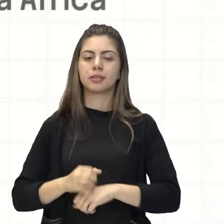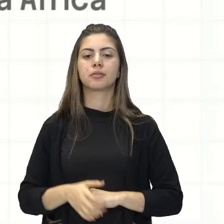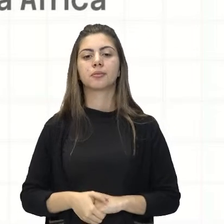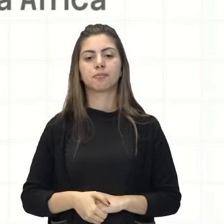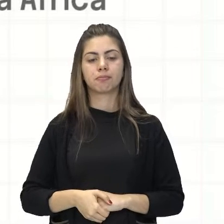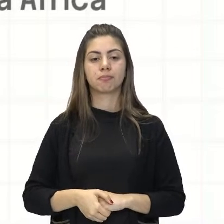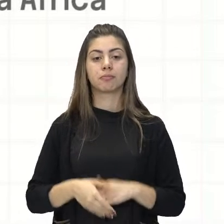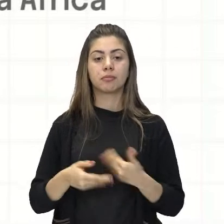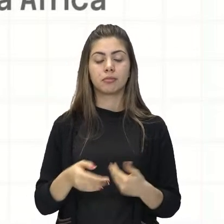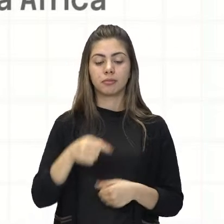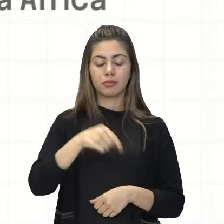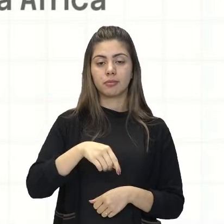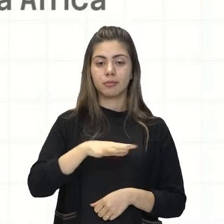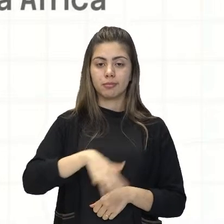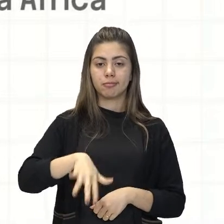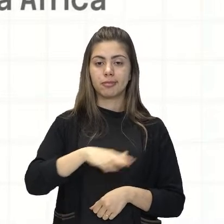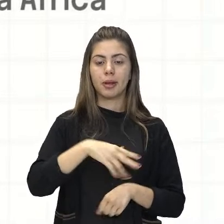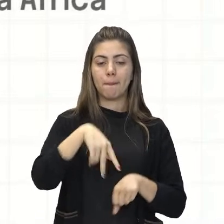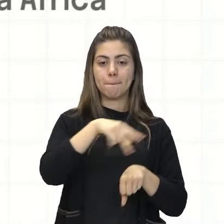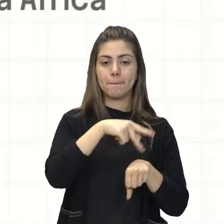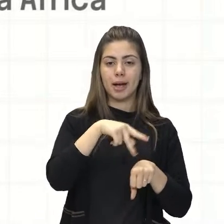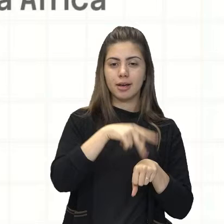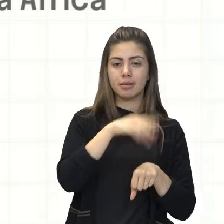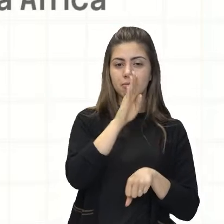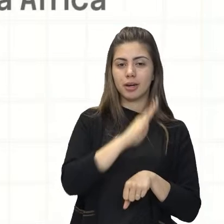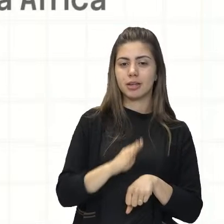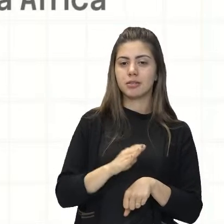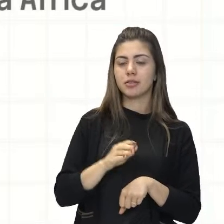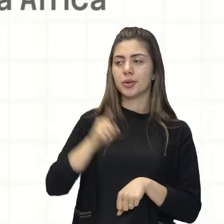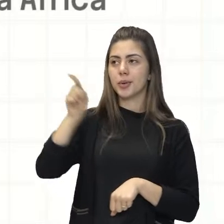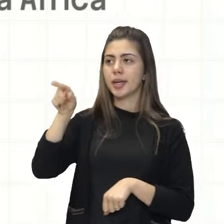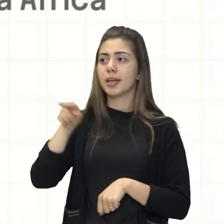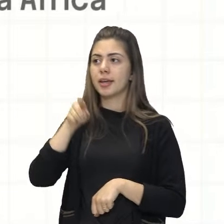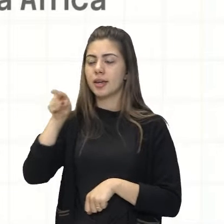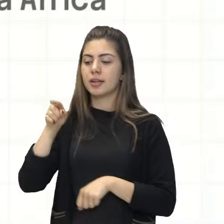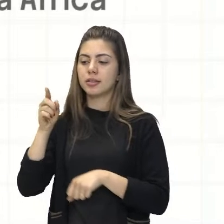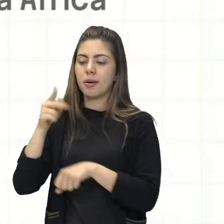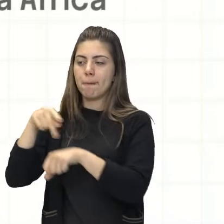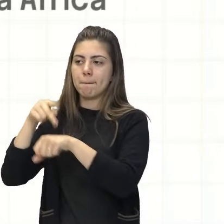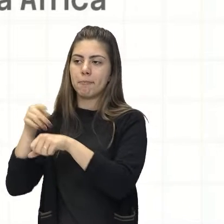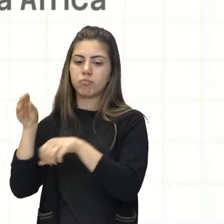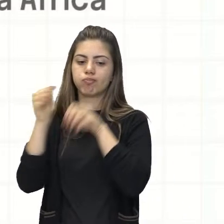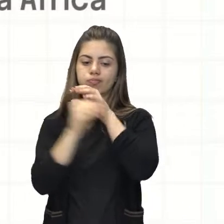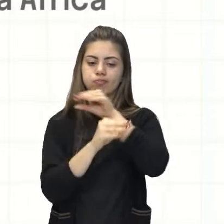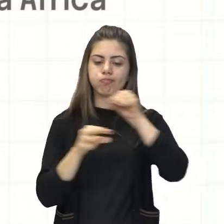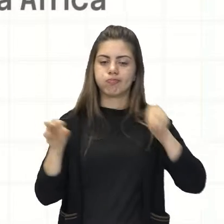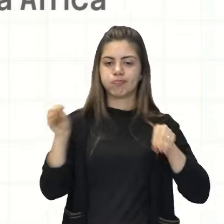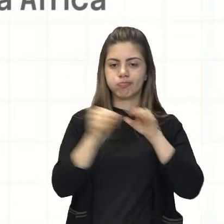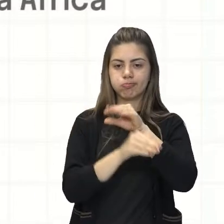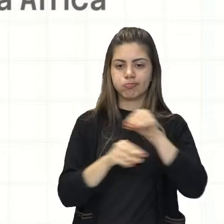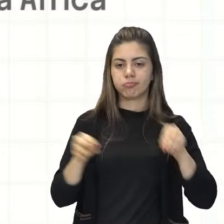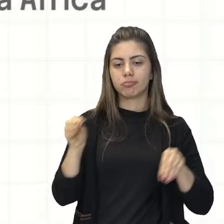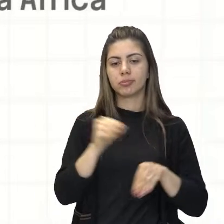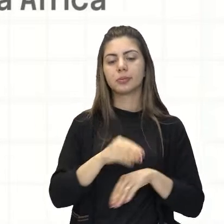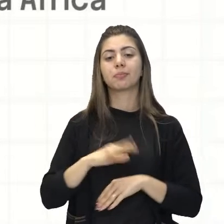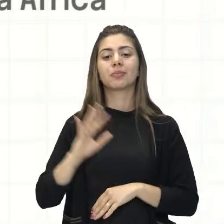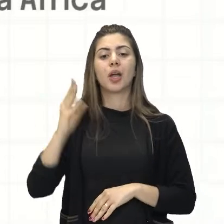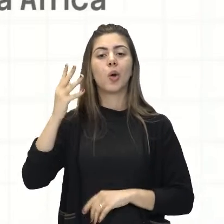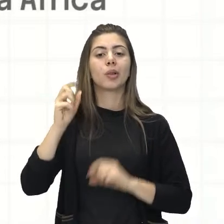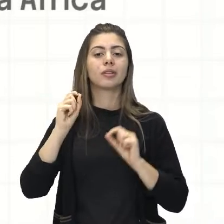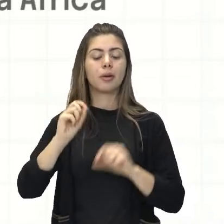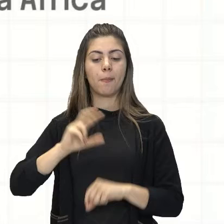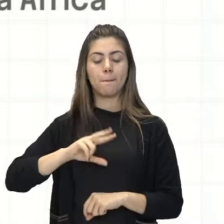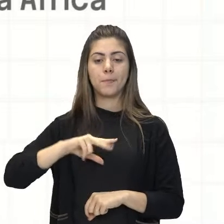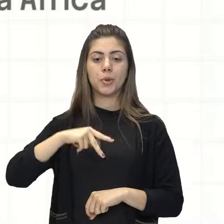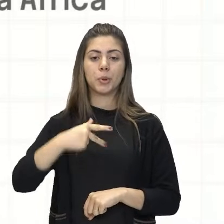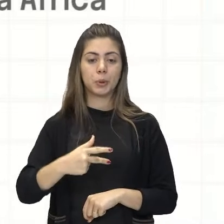o sistema escravocrata ele vai se expandindo, vai se dinamizando. Então, o que vai acontecer? Os portugueses, a partir